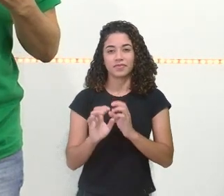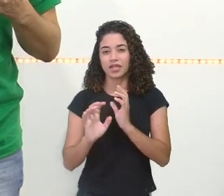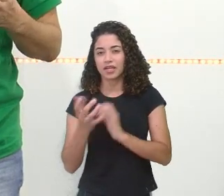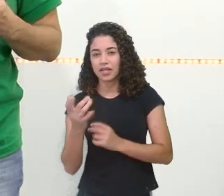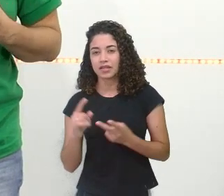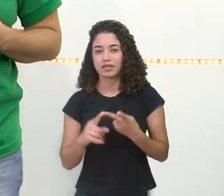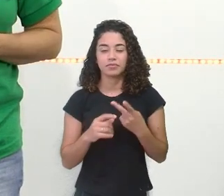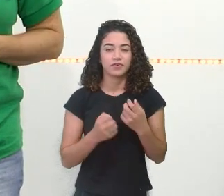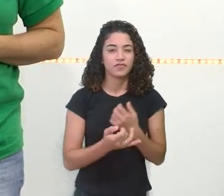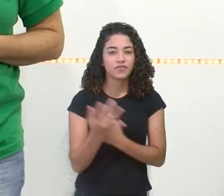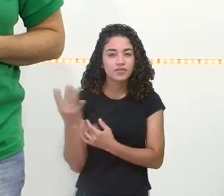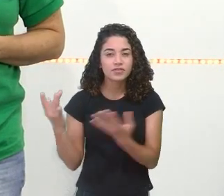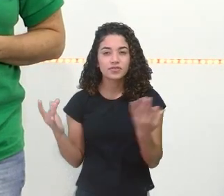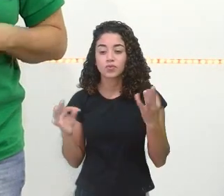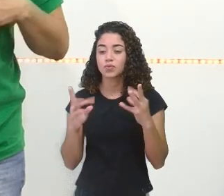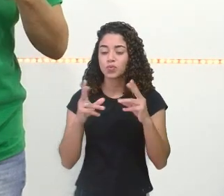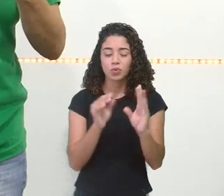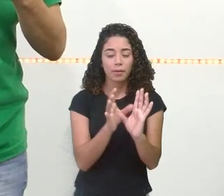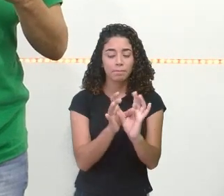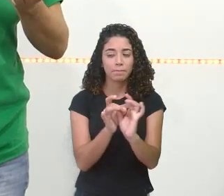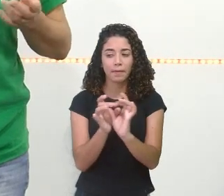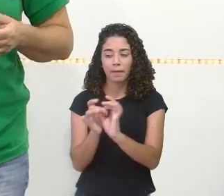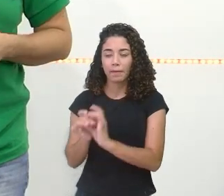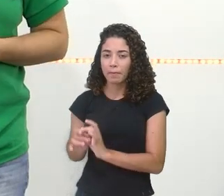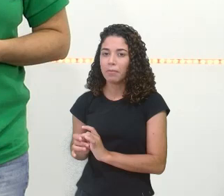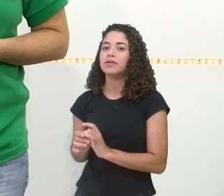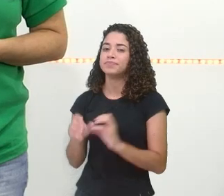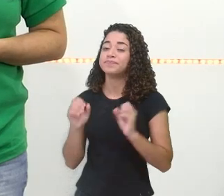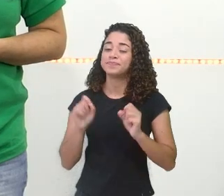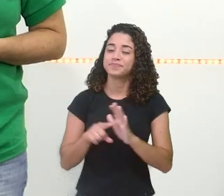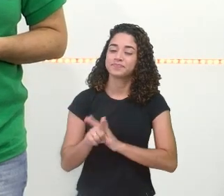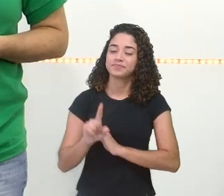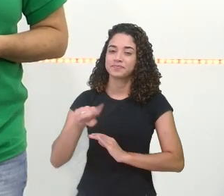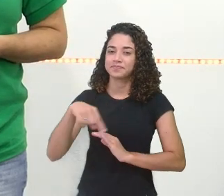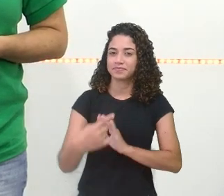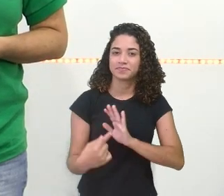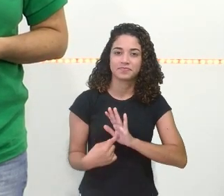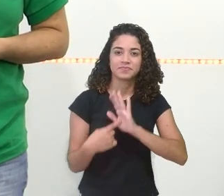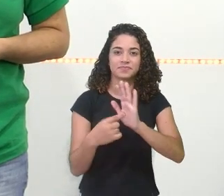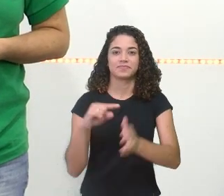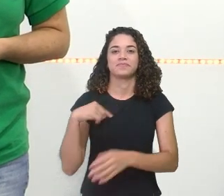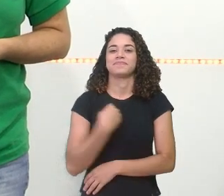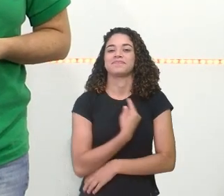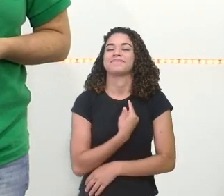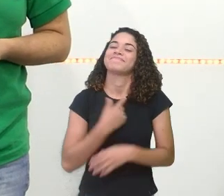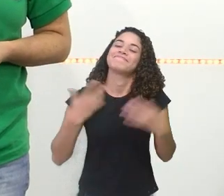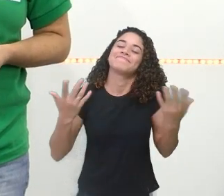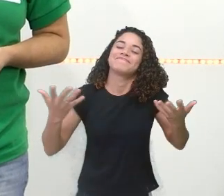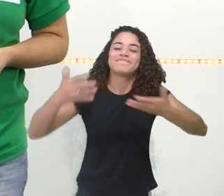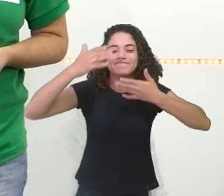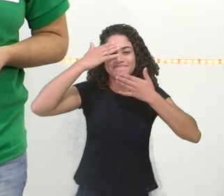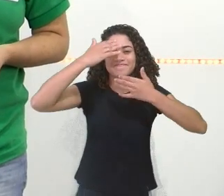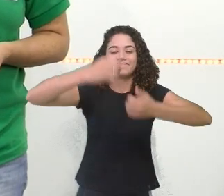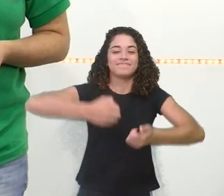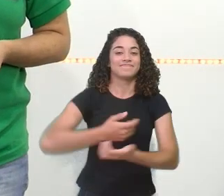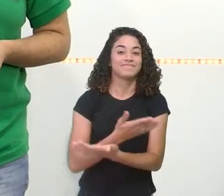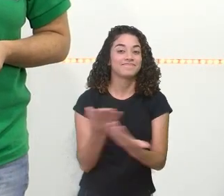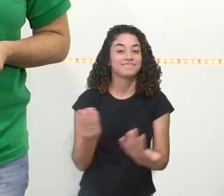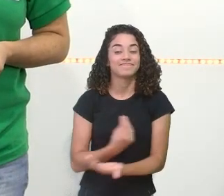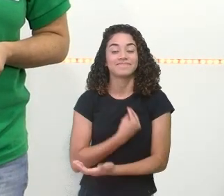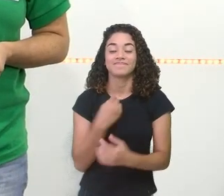está diretamente interligada com a outra. Você pode pesquisar e trazer aqui para a gente. No mais, eu quero agradecer a vocês, a